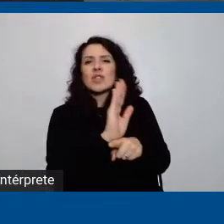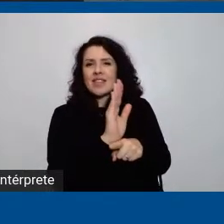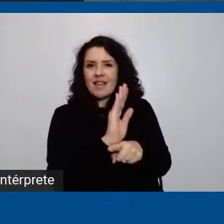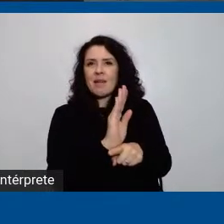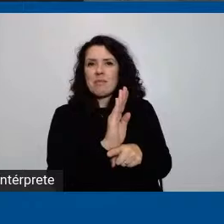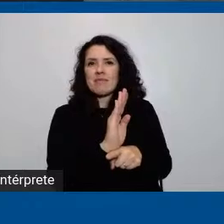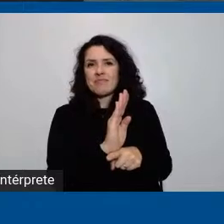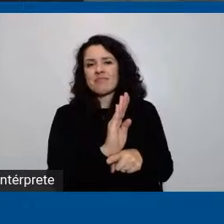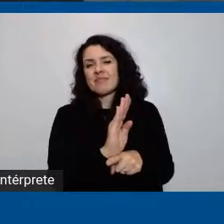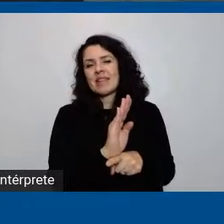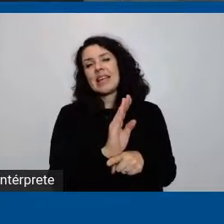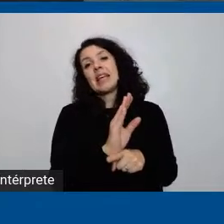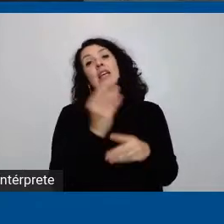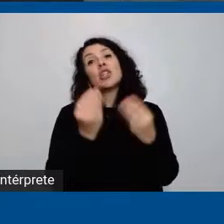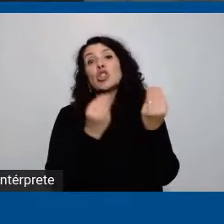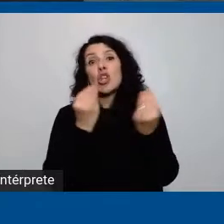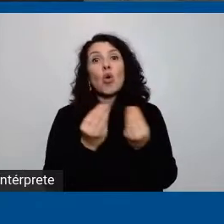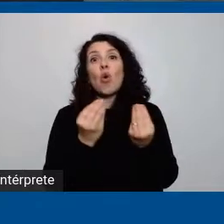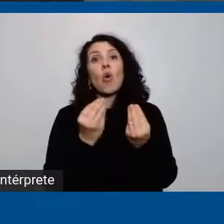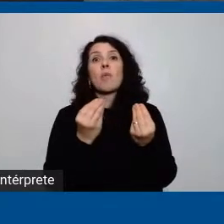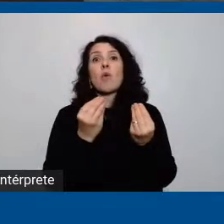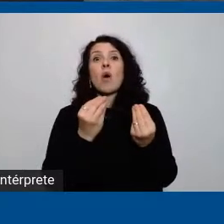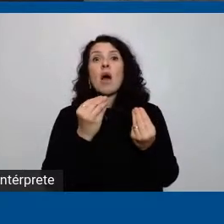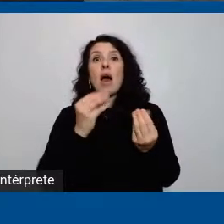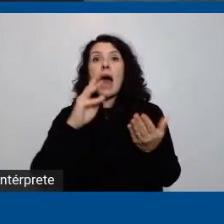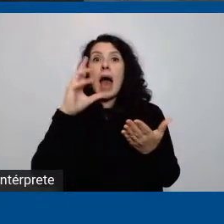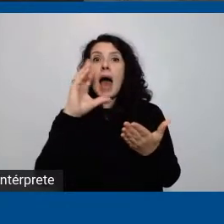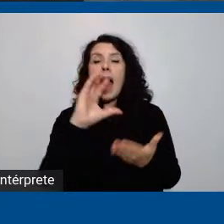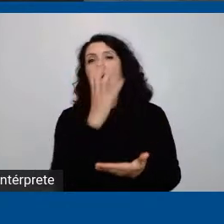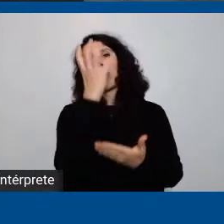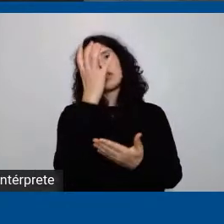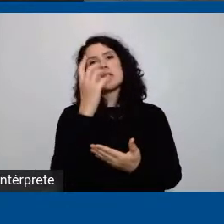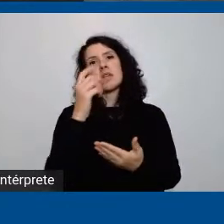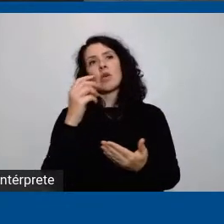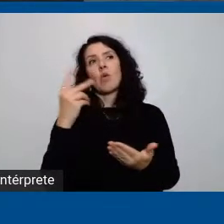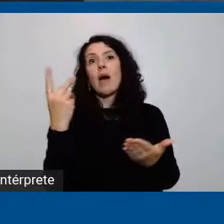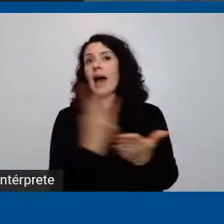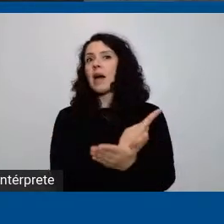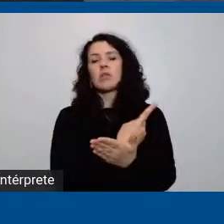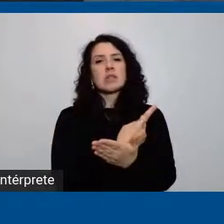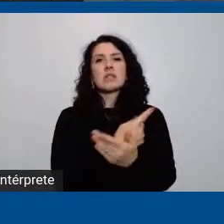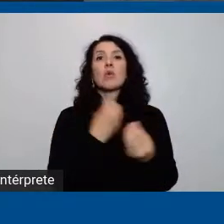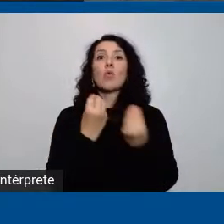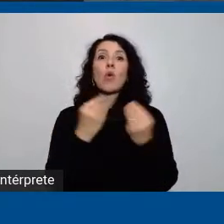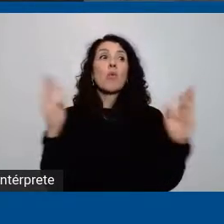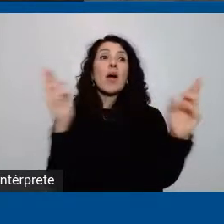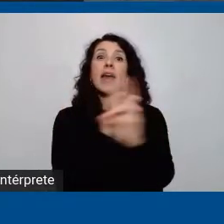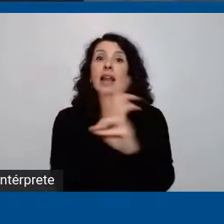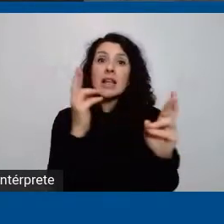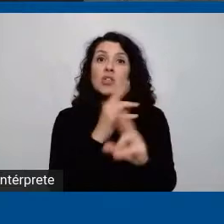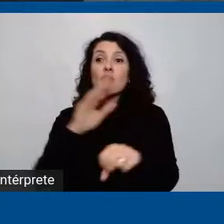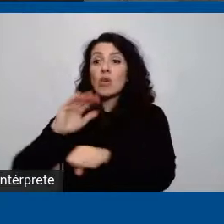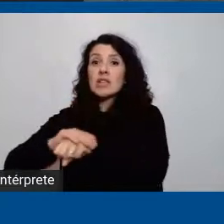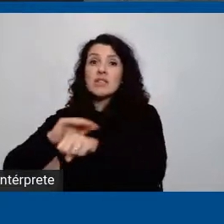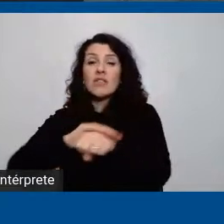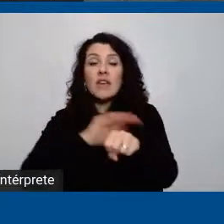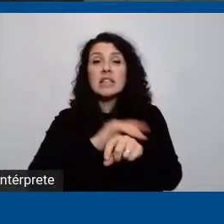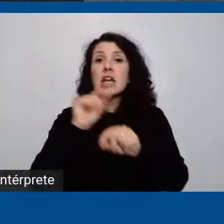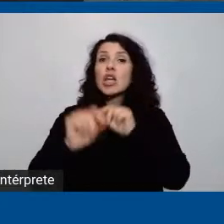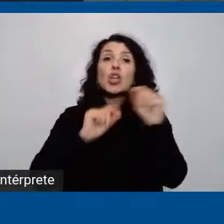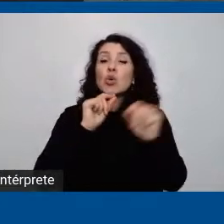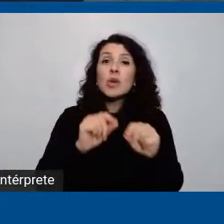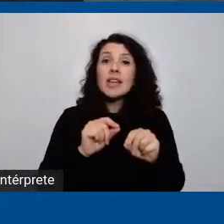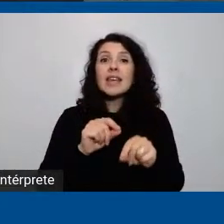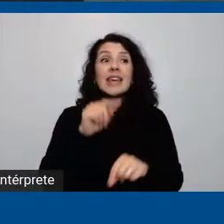né, e de como os Ferreiros construíram as suas relações e mantiveram as suas relações, e o que foi visto